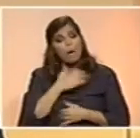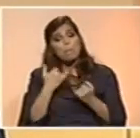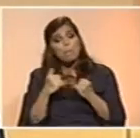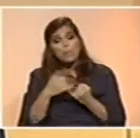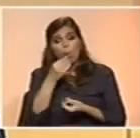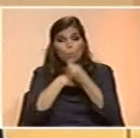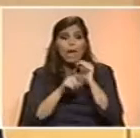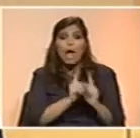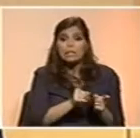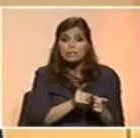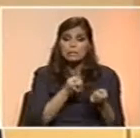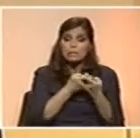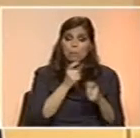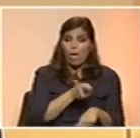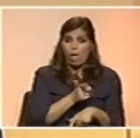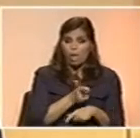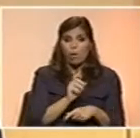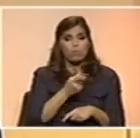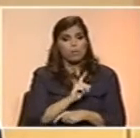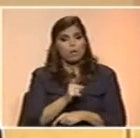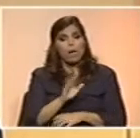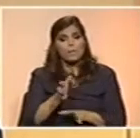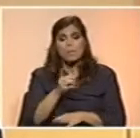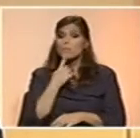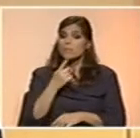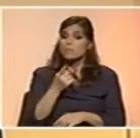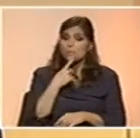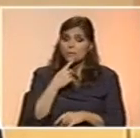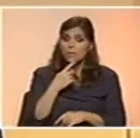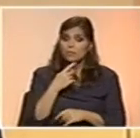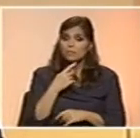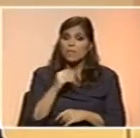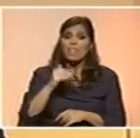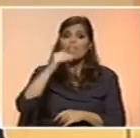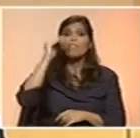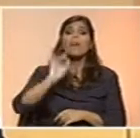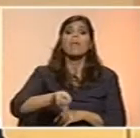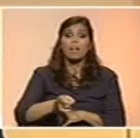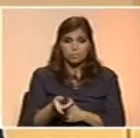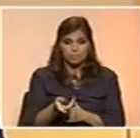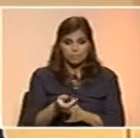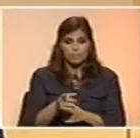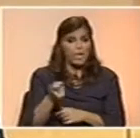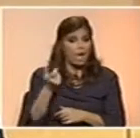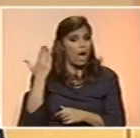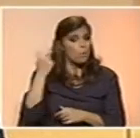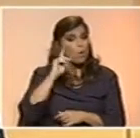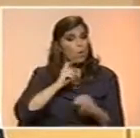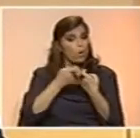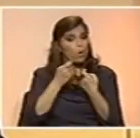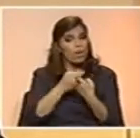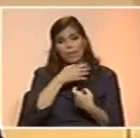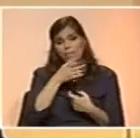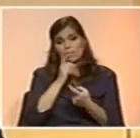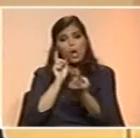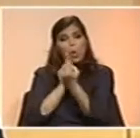alimentação, é preciso nós percebermos em que momento da vida é que há esta opção. Portanto, há pouco, quando a colega estava a referir que na consulta